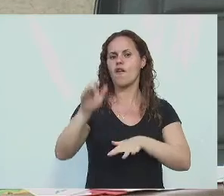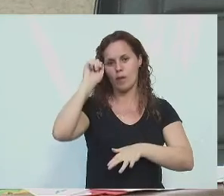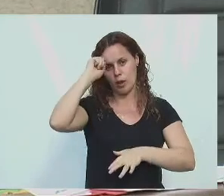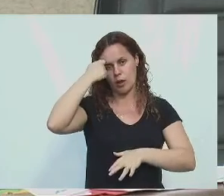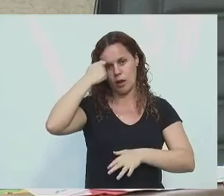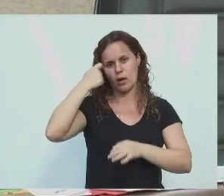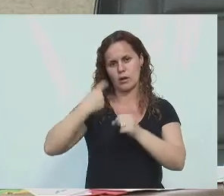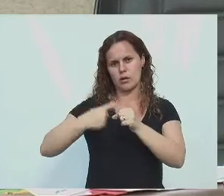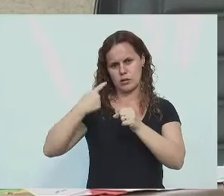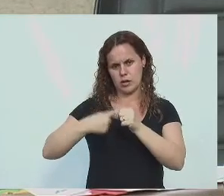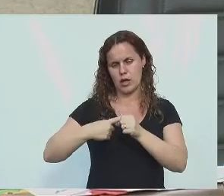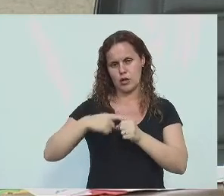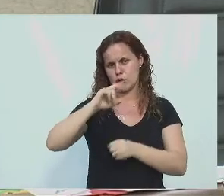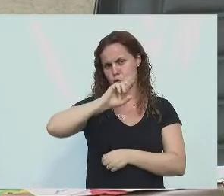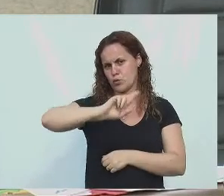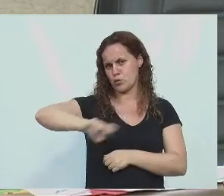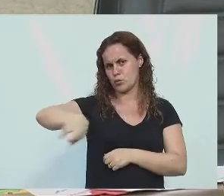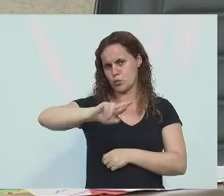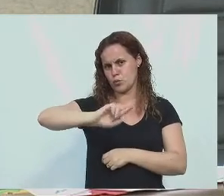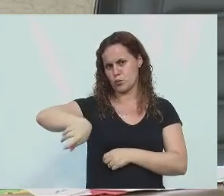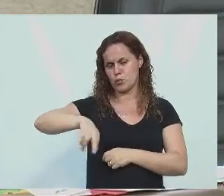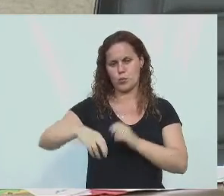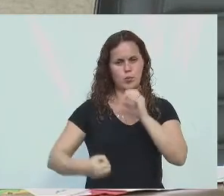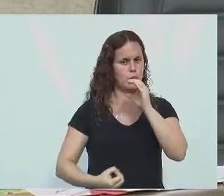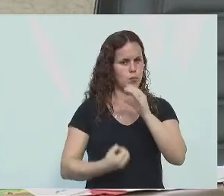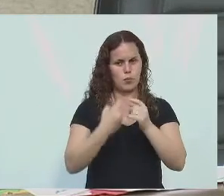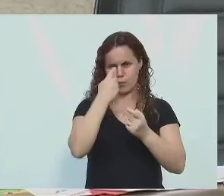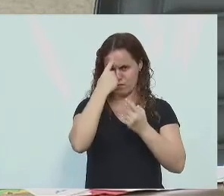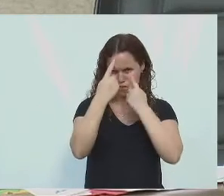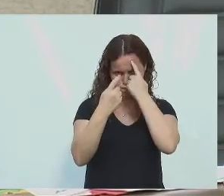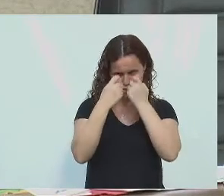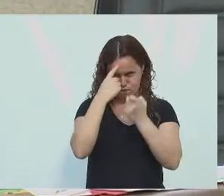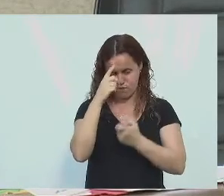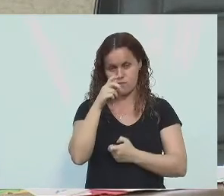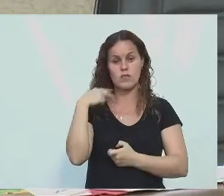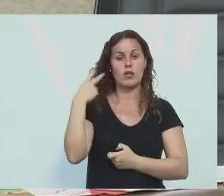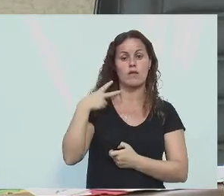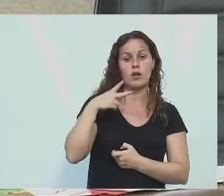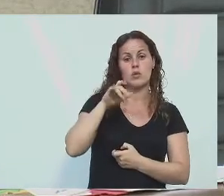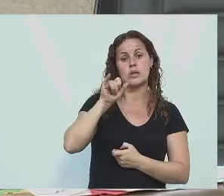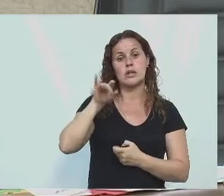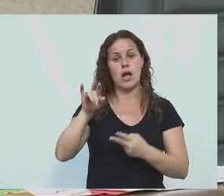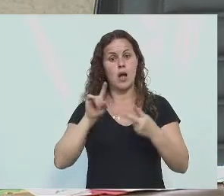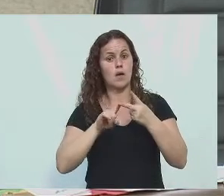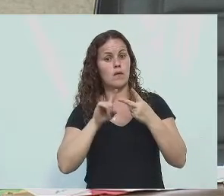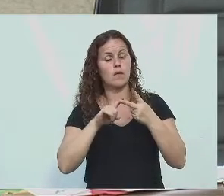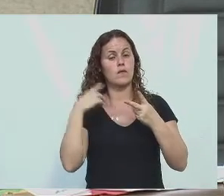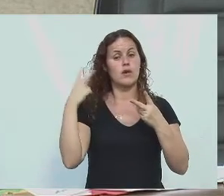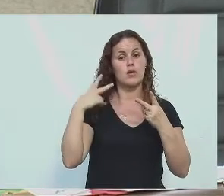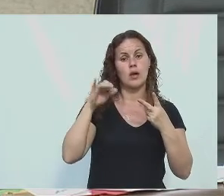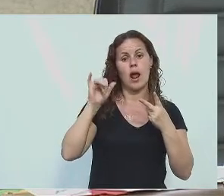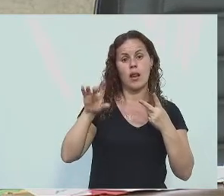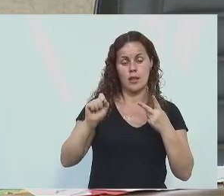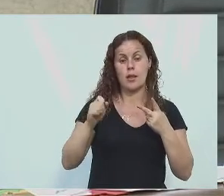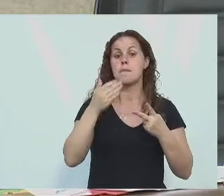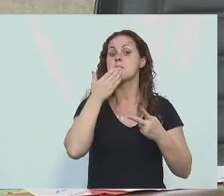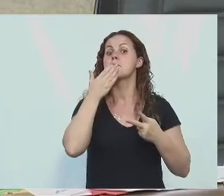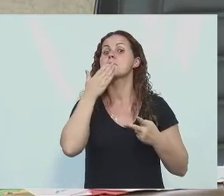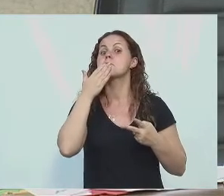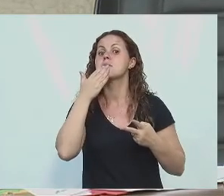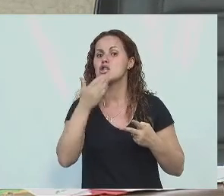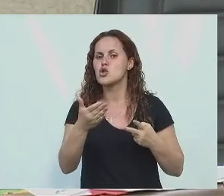aqui não é uma criação do vereador Sávio ou do vereador Carlitos. É sim um